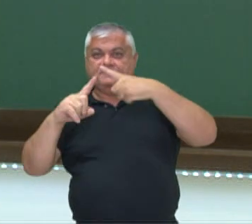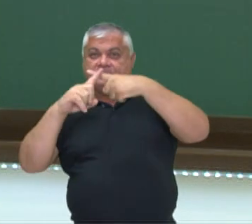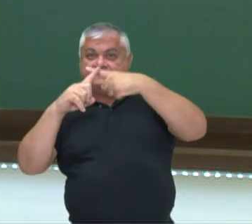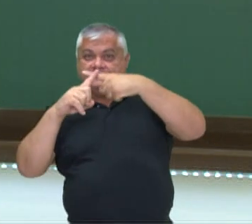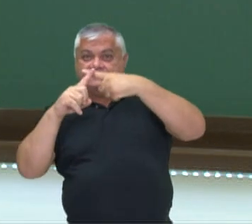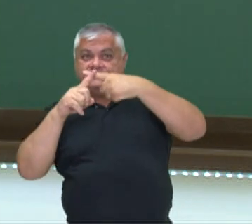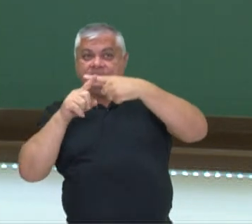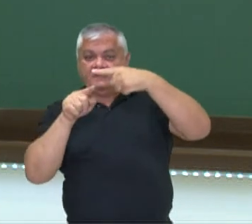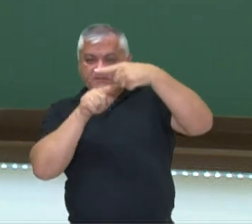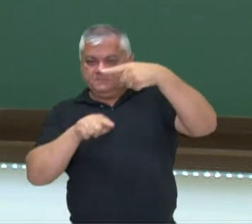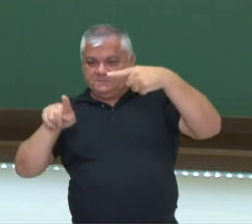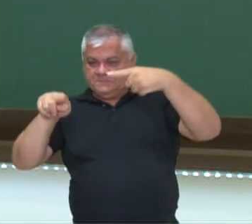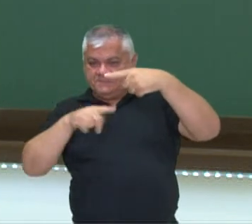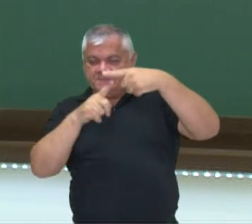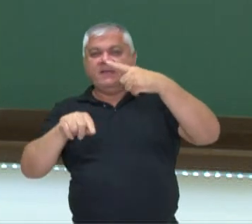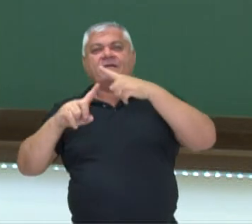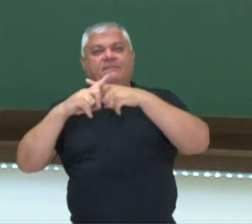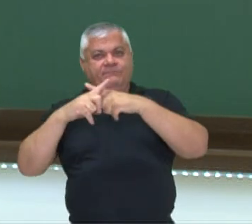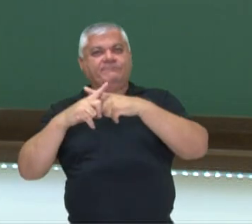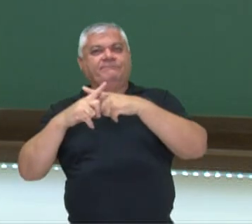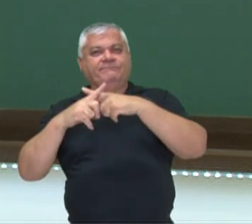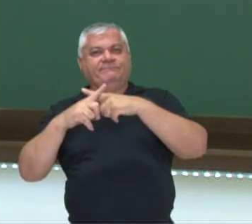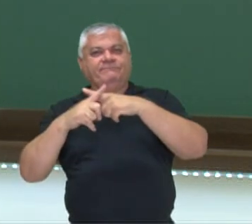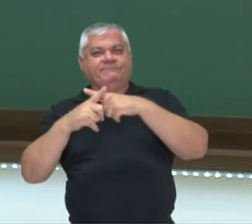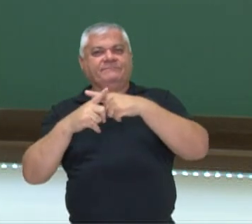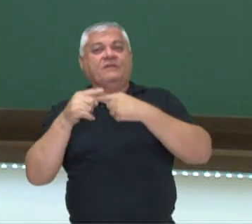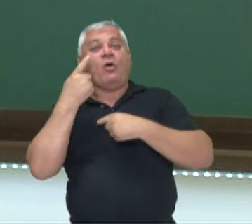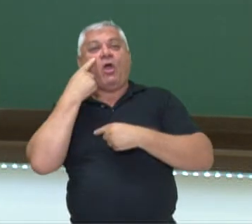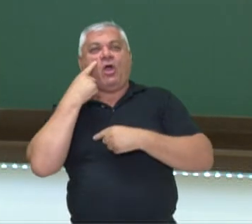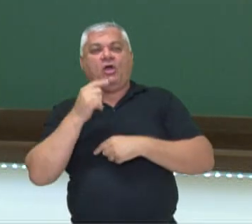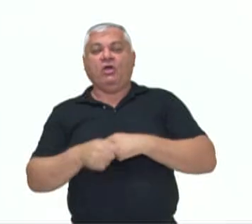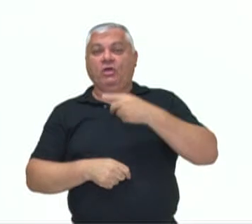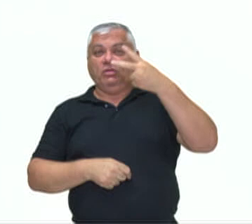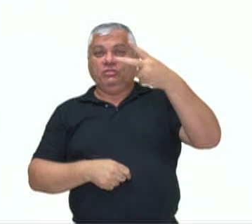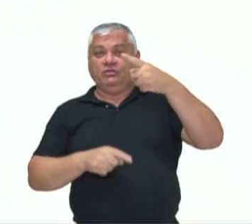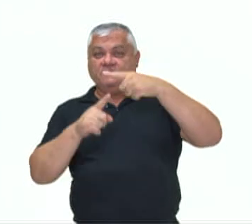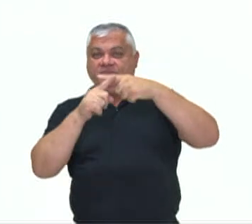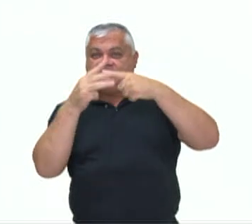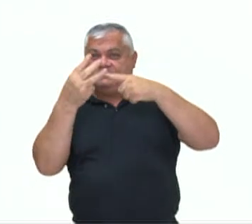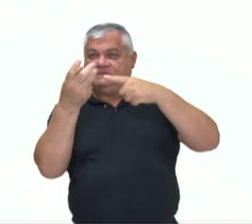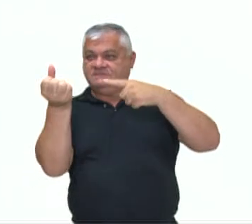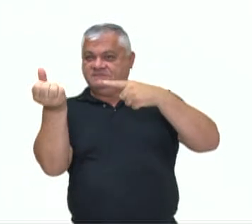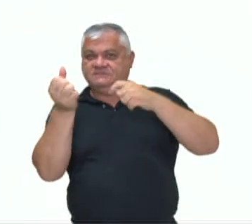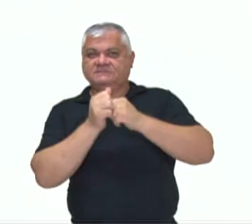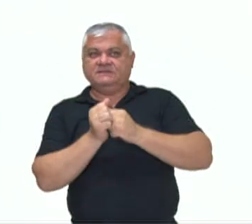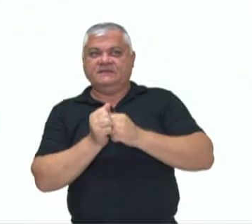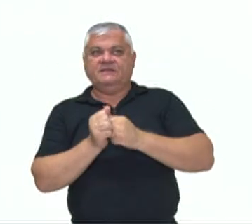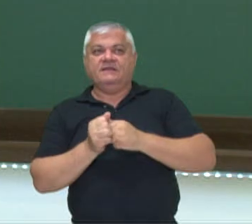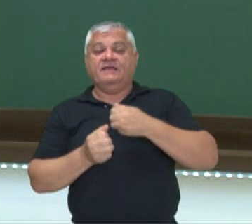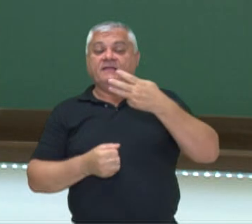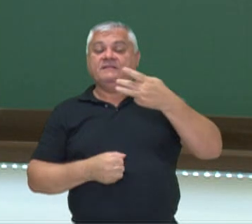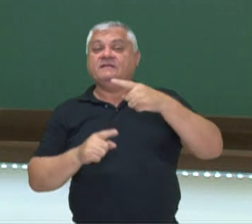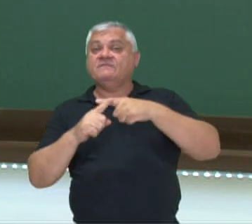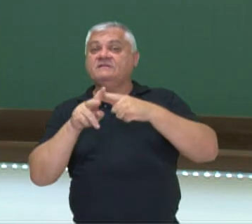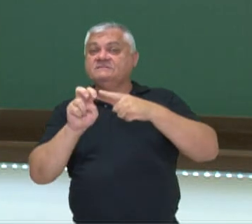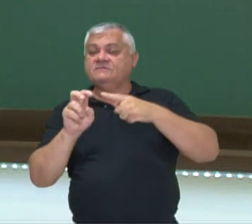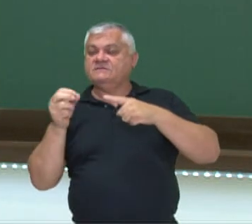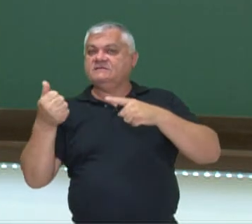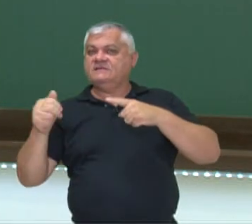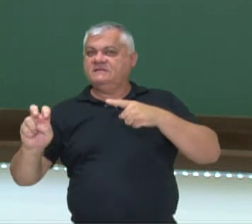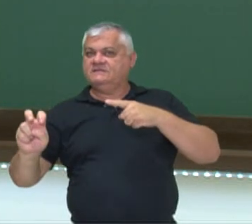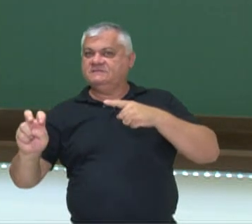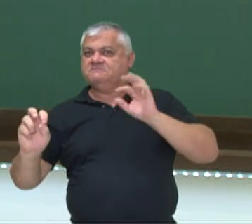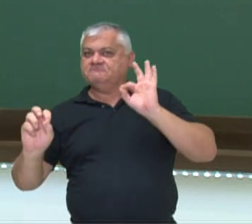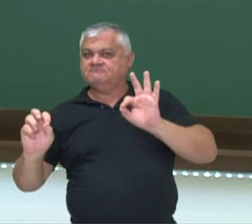vou multiplicar os denominadores entre si. Então dá uma olhadinha. 2 vezes 3 é 6. 3 vezes 5